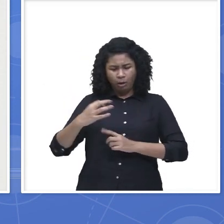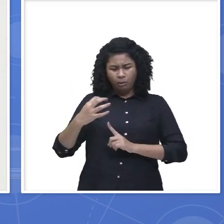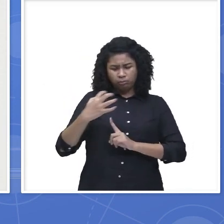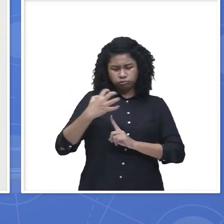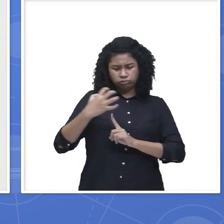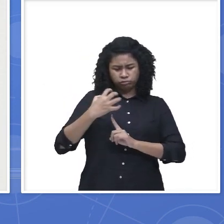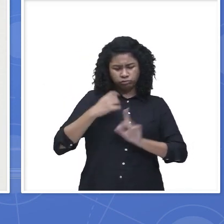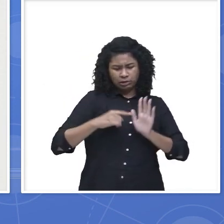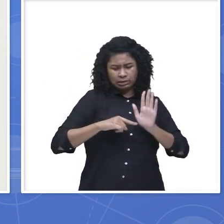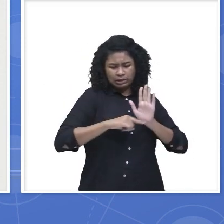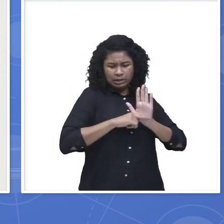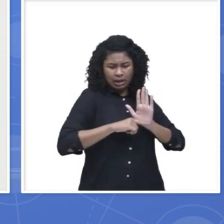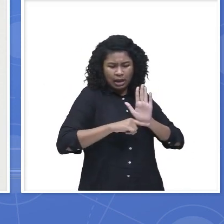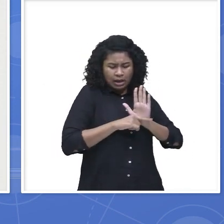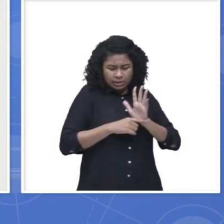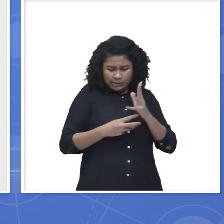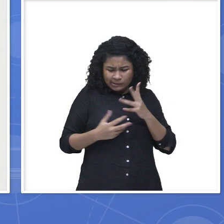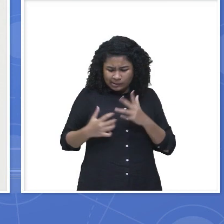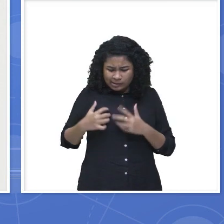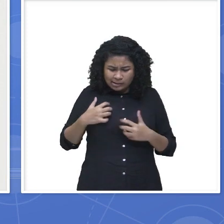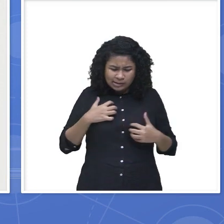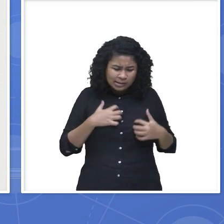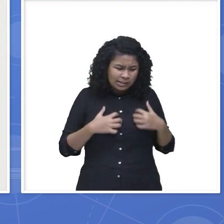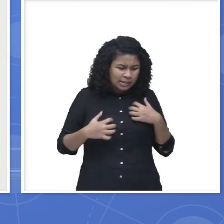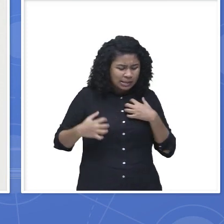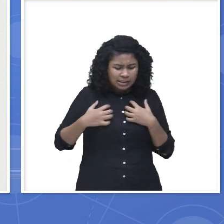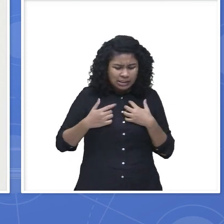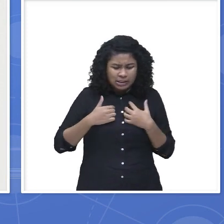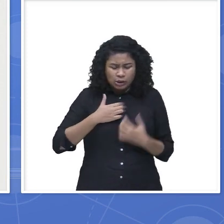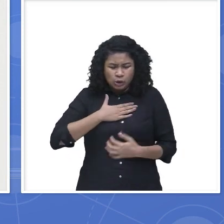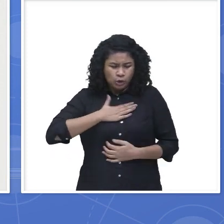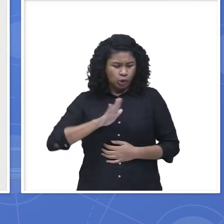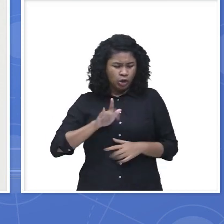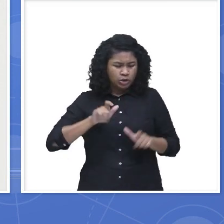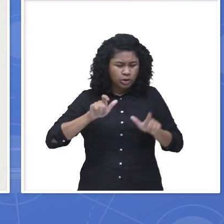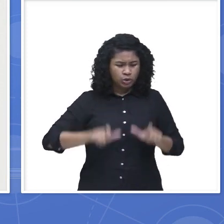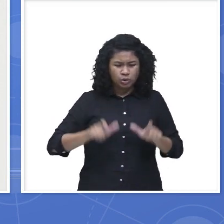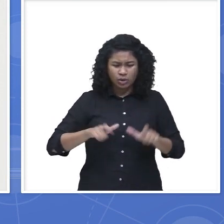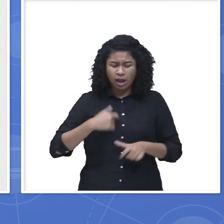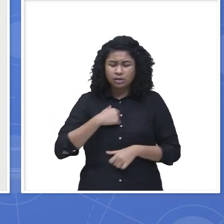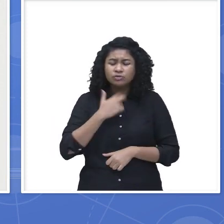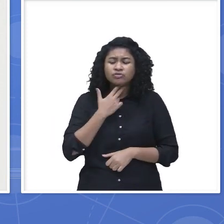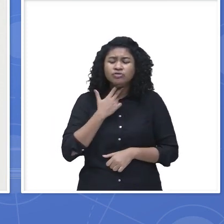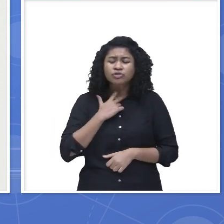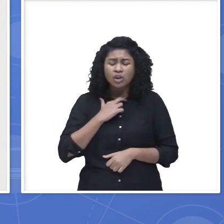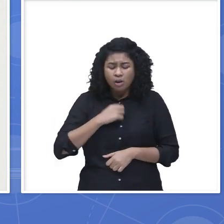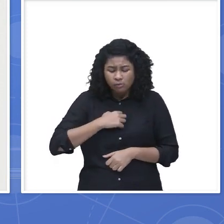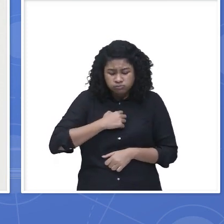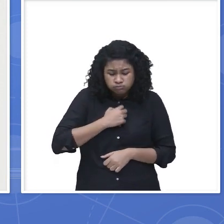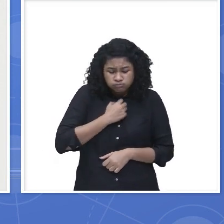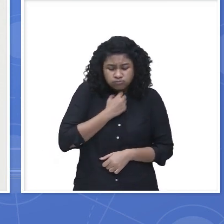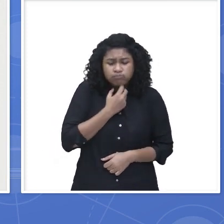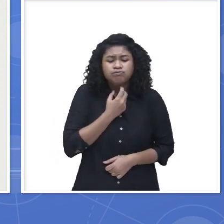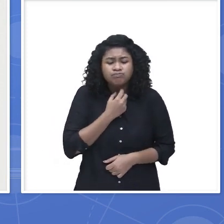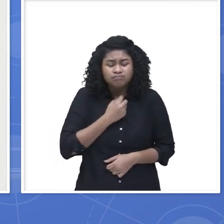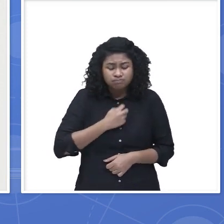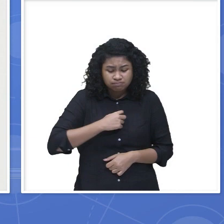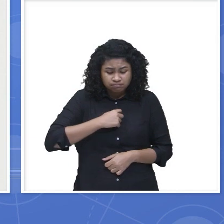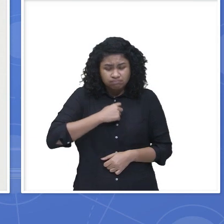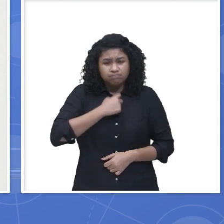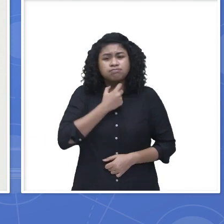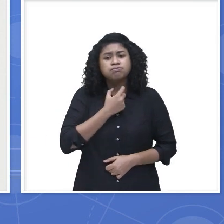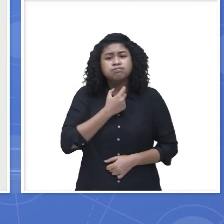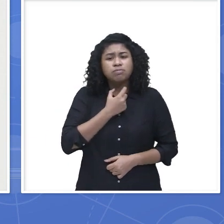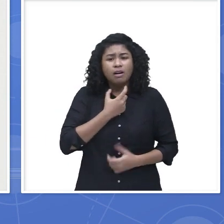Profundissimamente hipocondríaco, este ambiente me causa repugnância. Sobe-me à boca uma ânsia análoga à